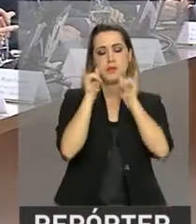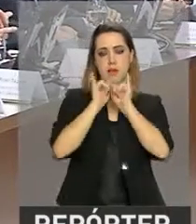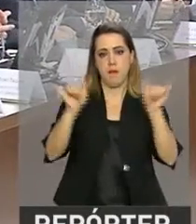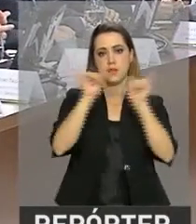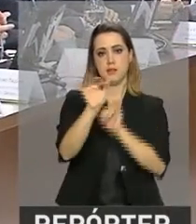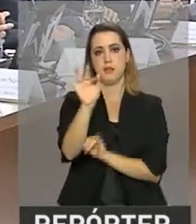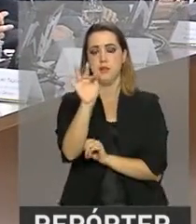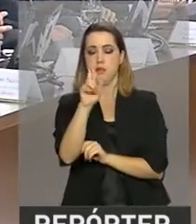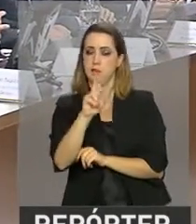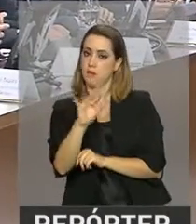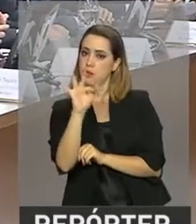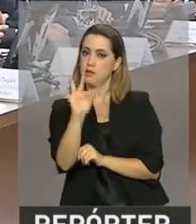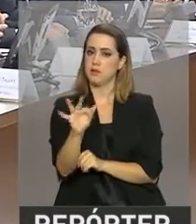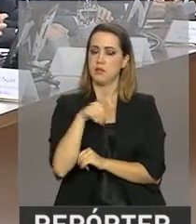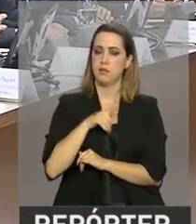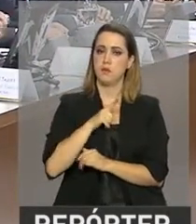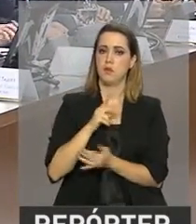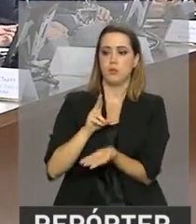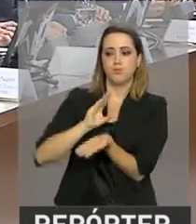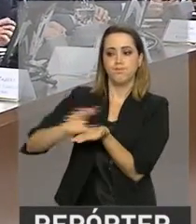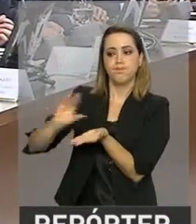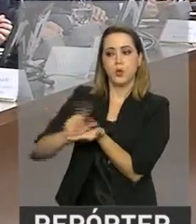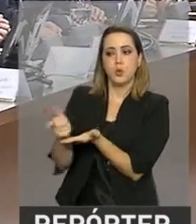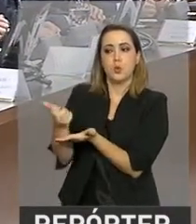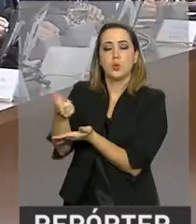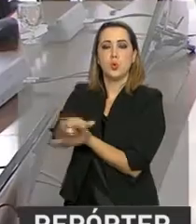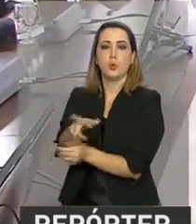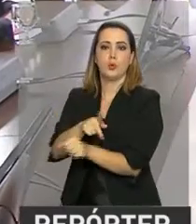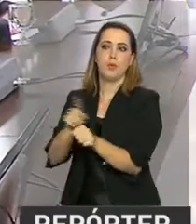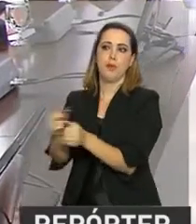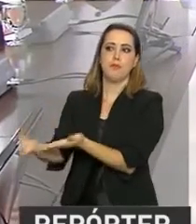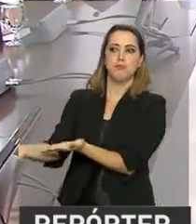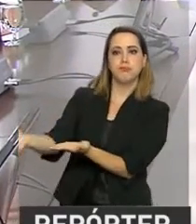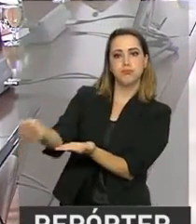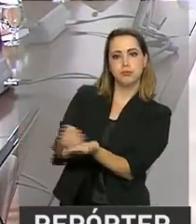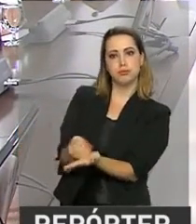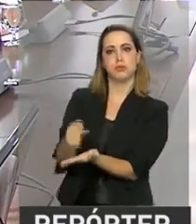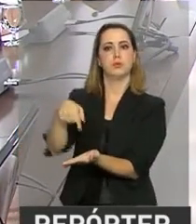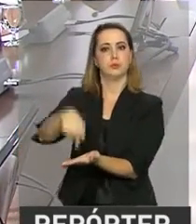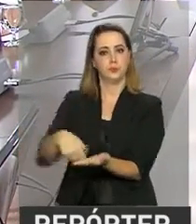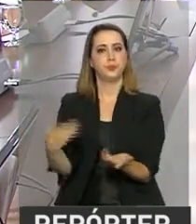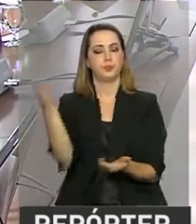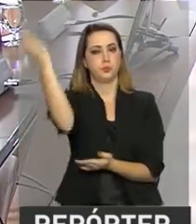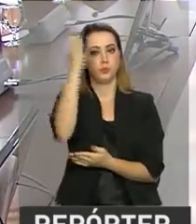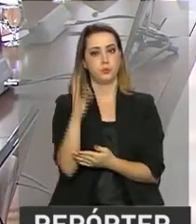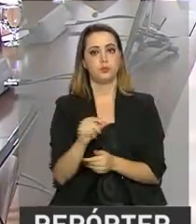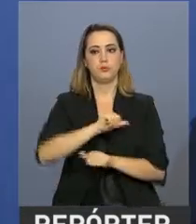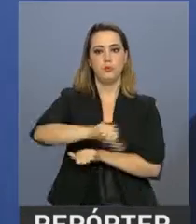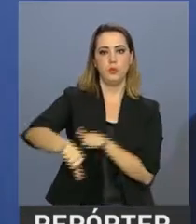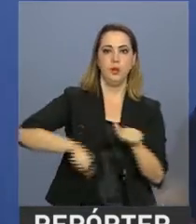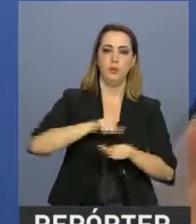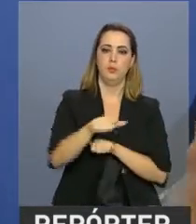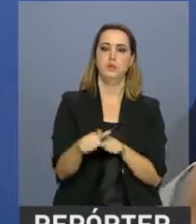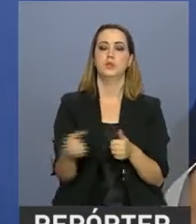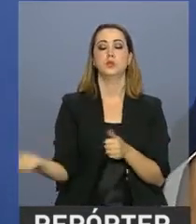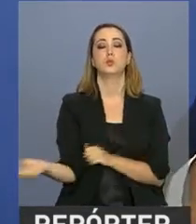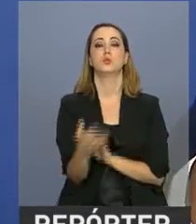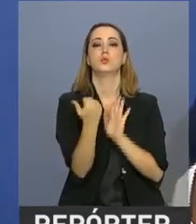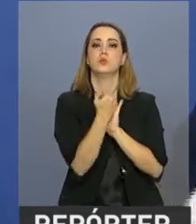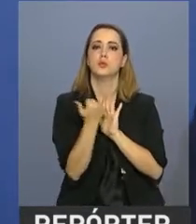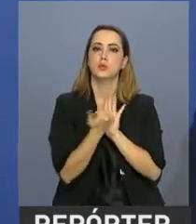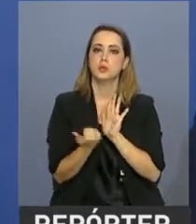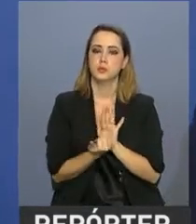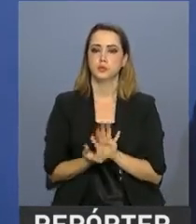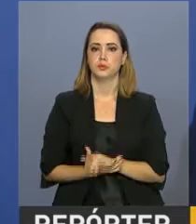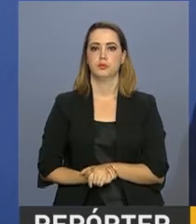segundo o ministro da Fazenda, esse valor vai ajudar os estados na transição para um novo regime fiscal. Isto é